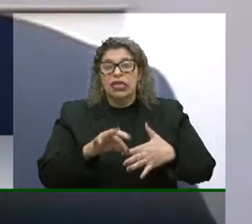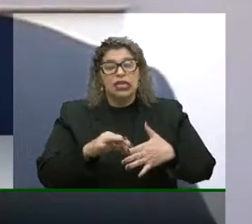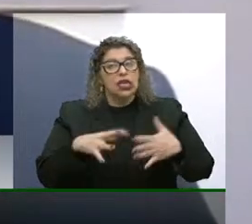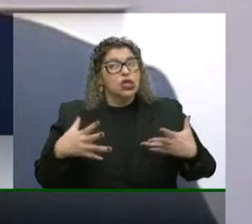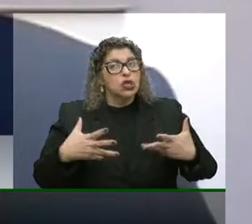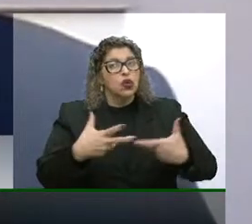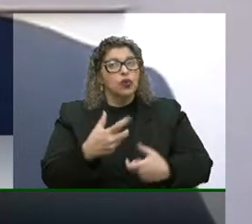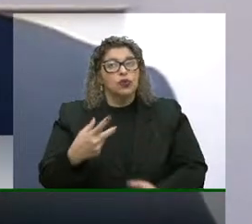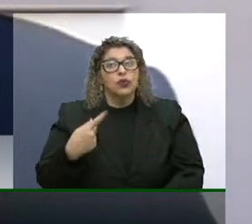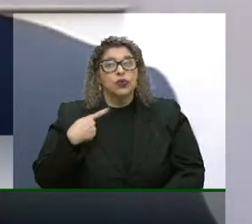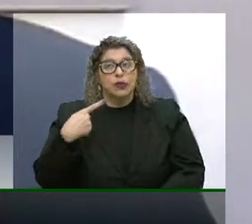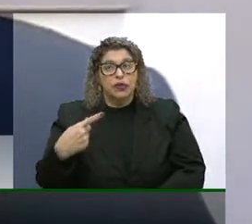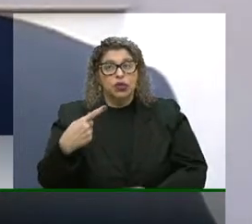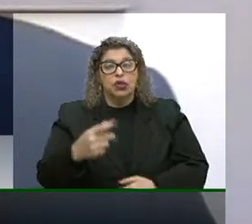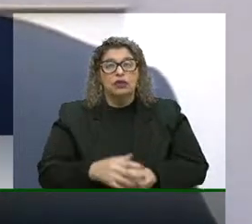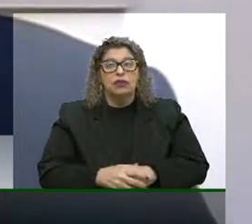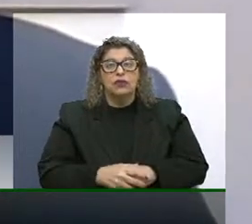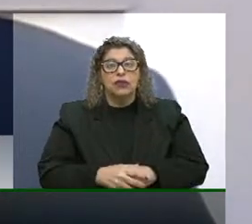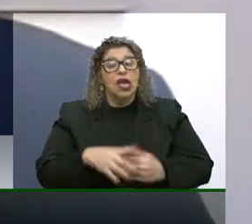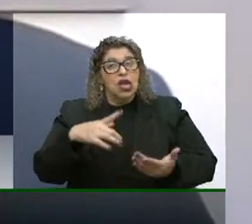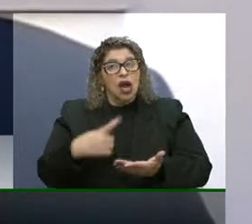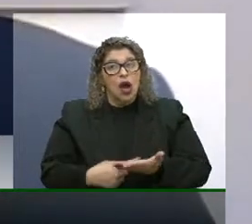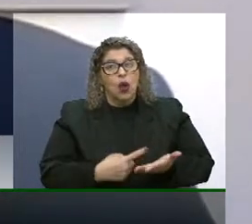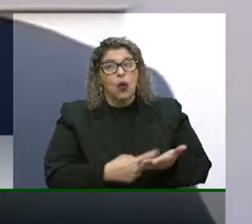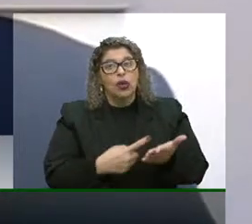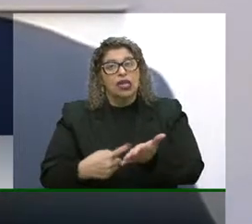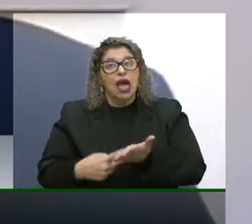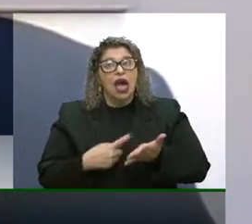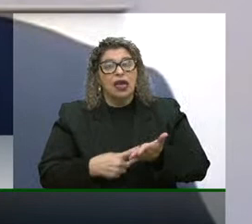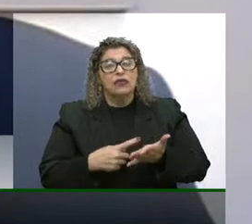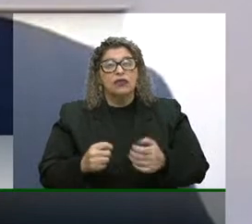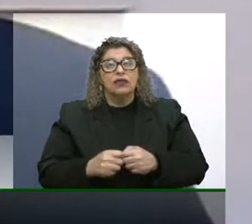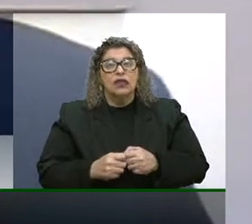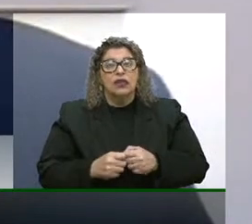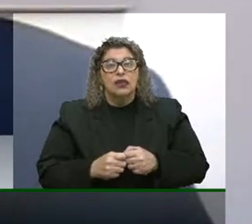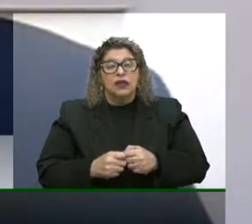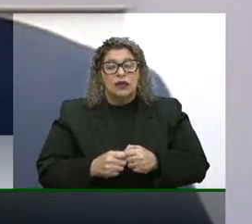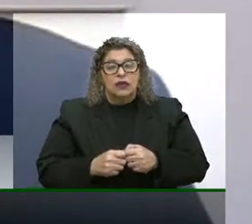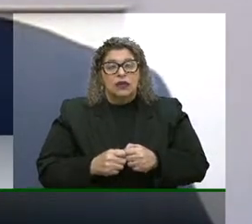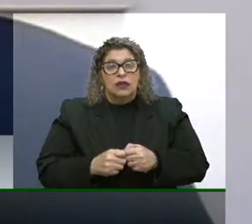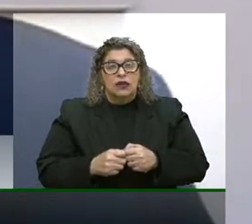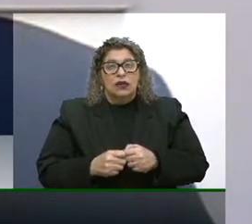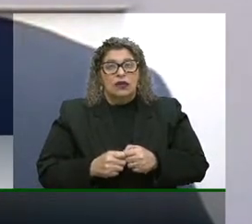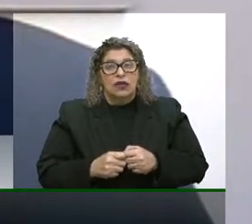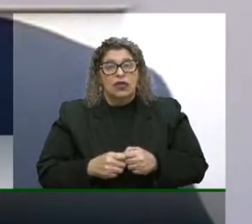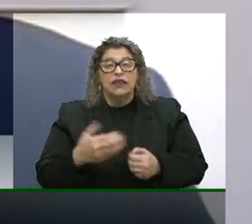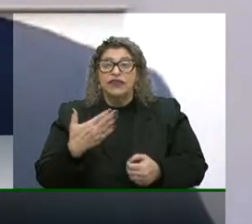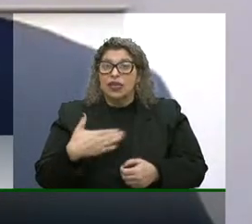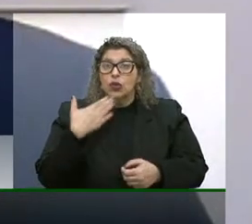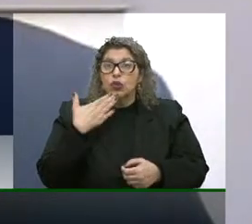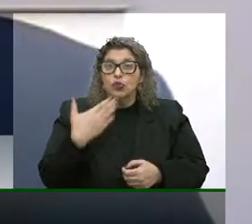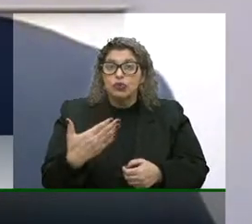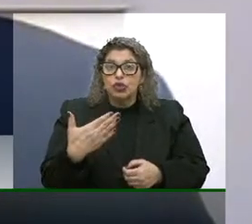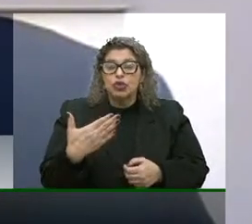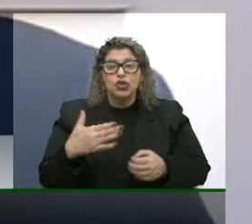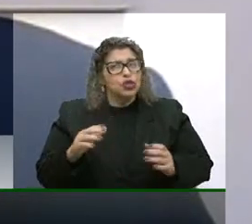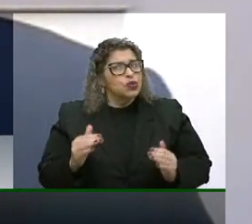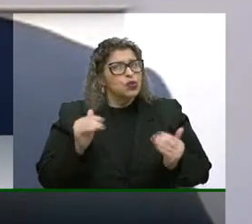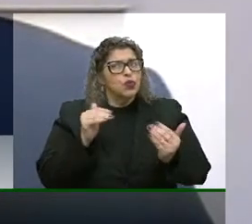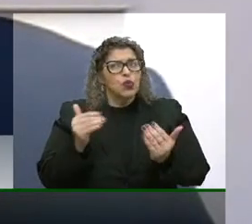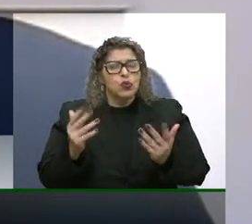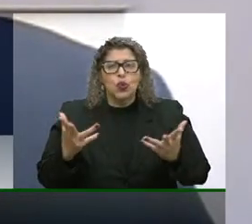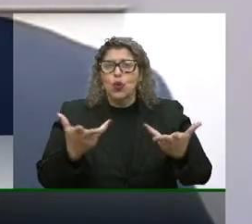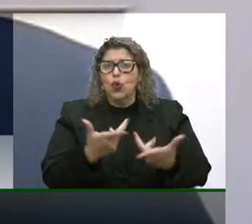bancadas, por terem ontem acordado de fazermos isso de forma, num requerimento, conjuntamente,